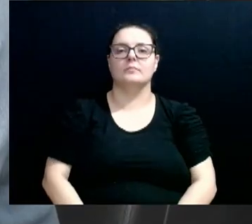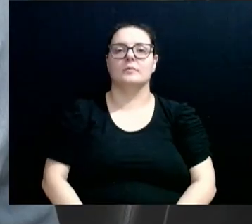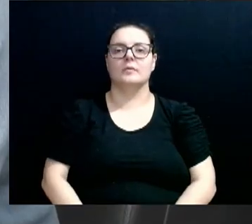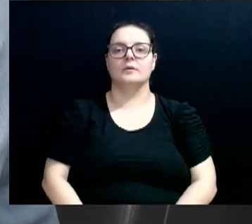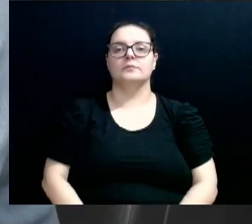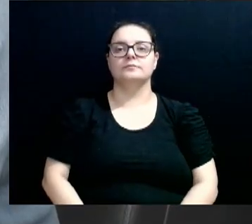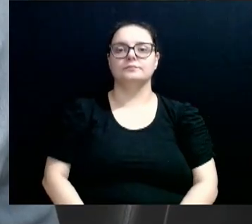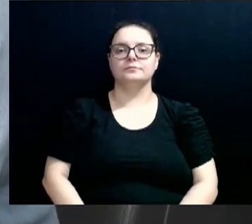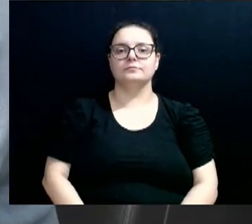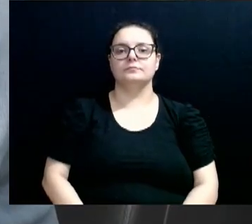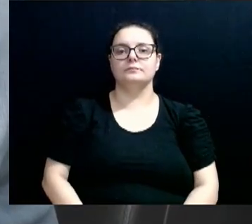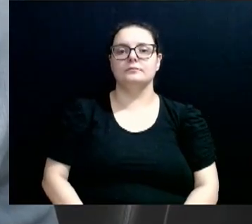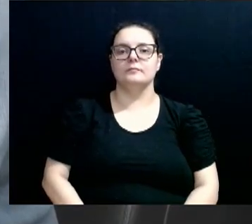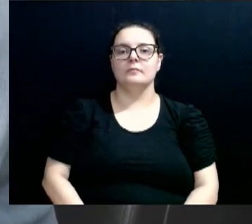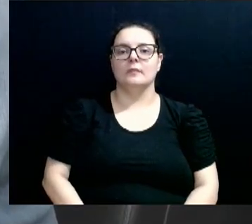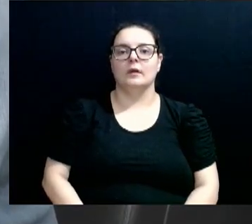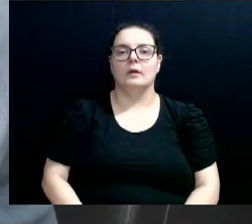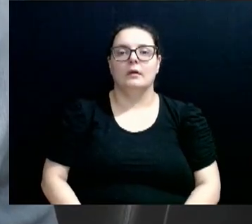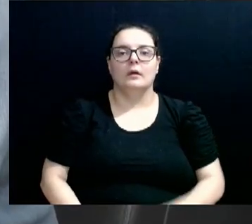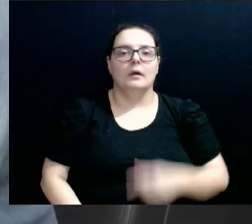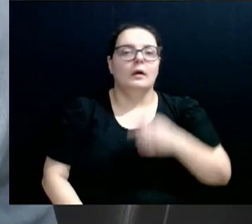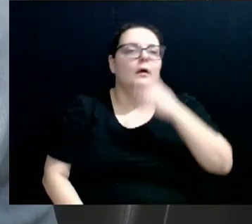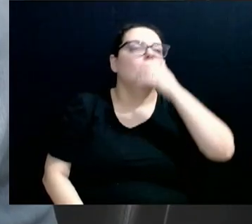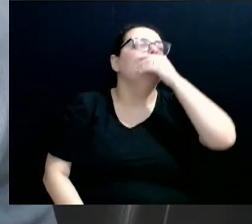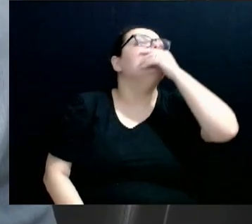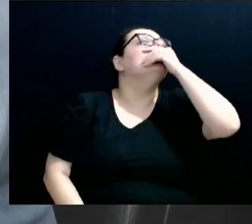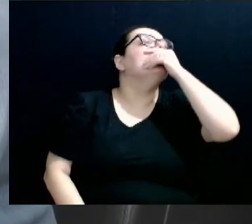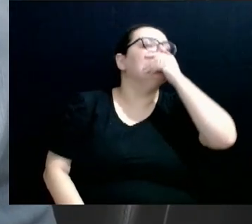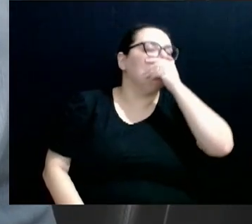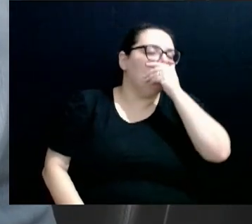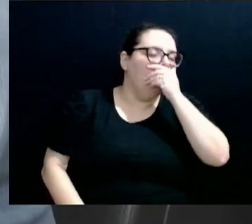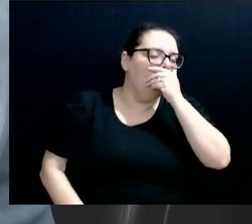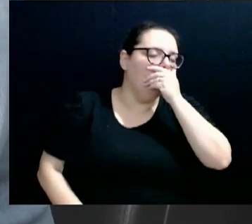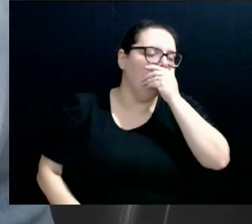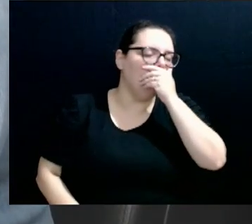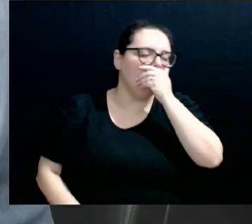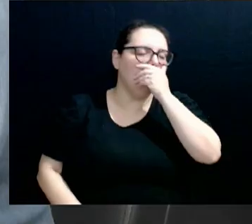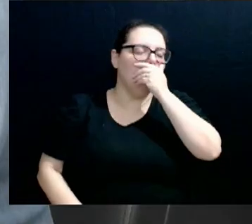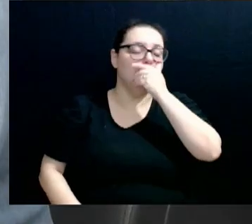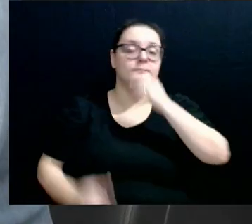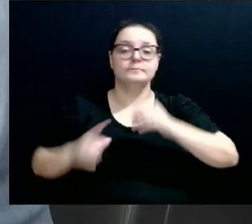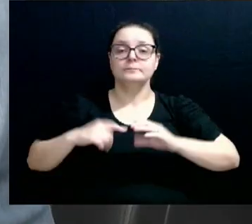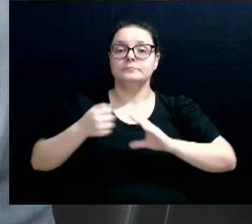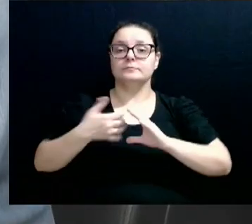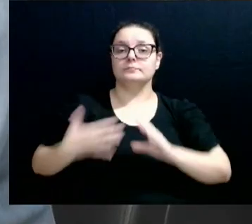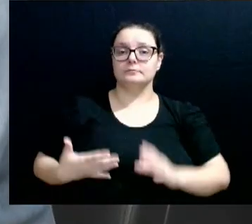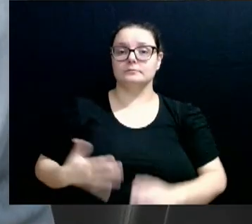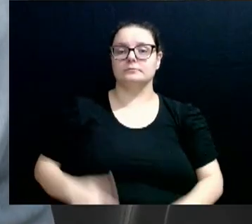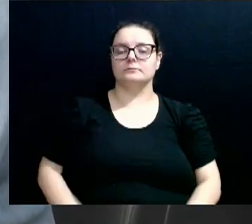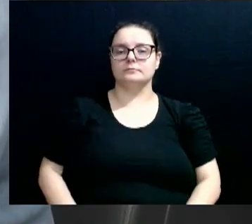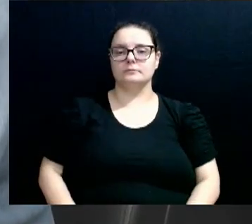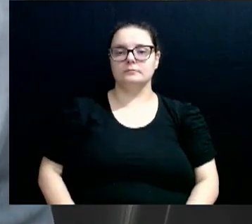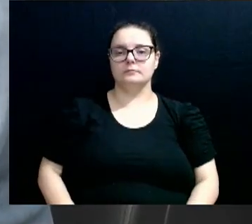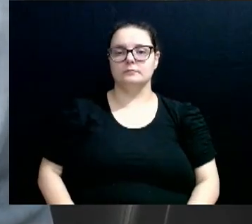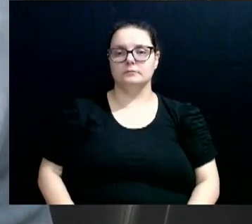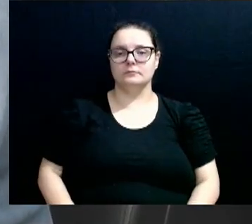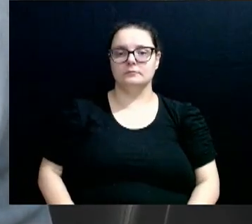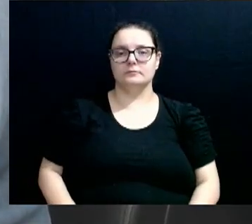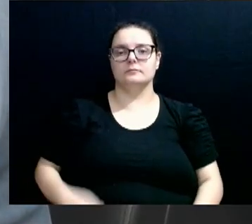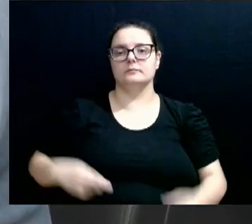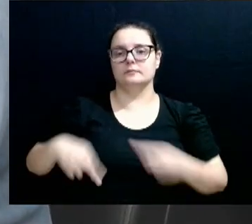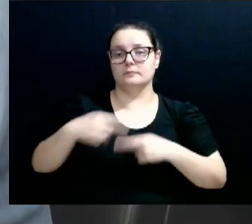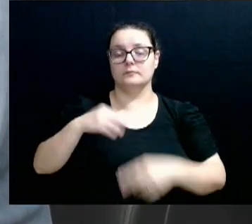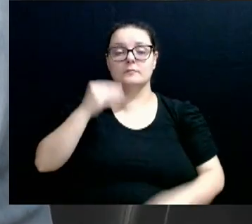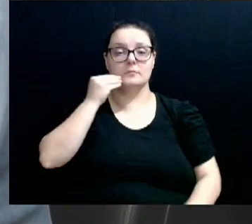E eu tenho uma característica que eu acho que também me ajudou muito, que é a questão de tentar sempre fazer o diálogo,